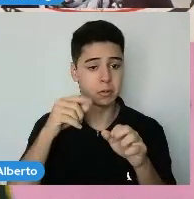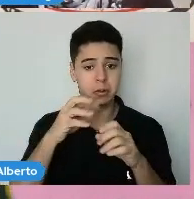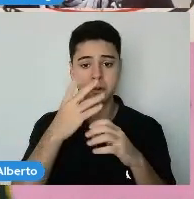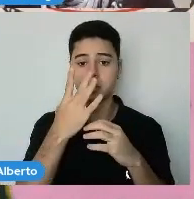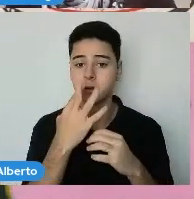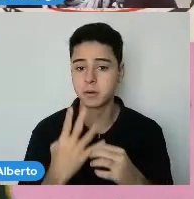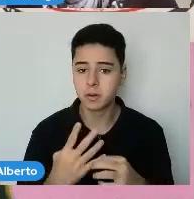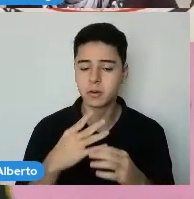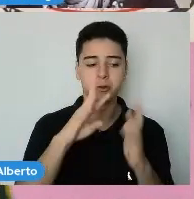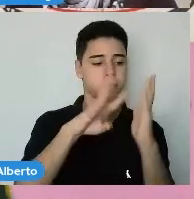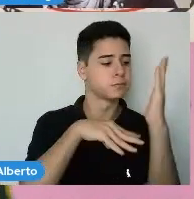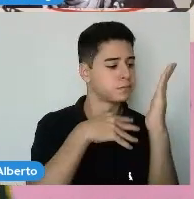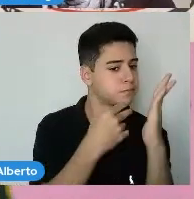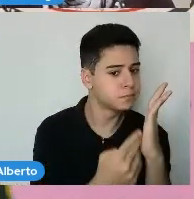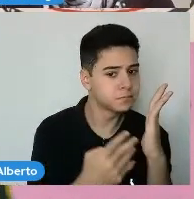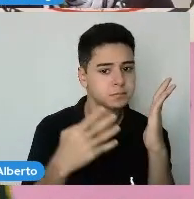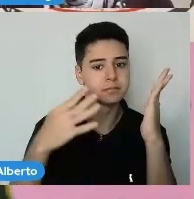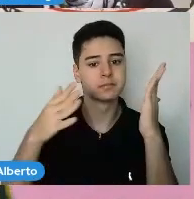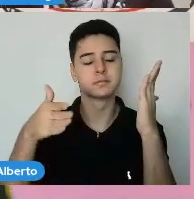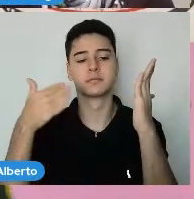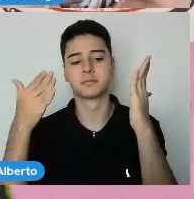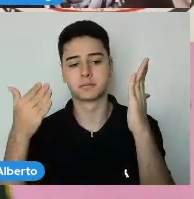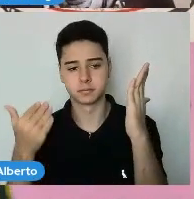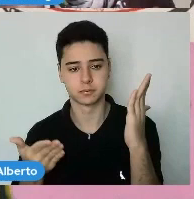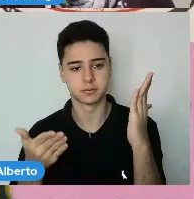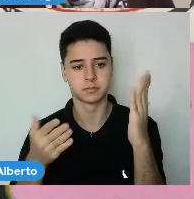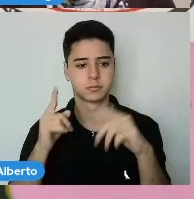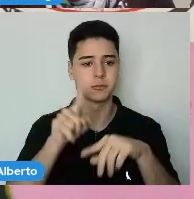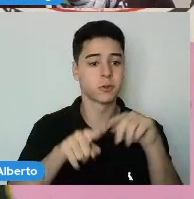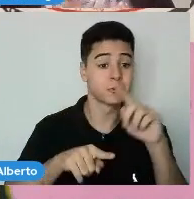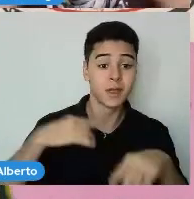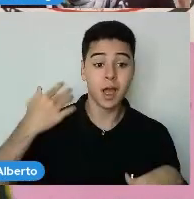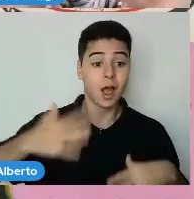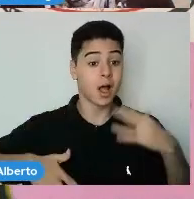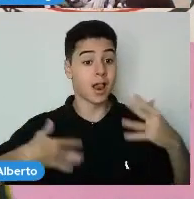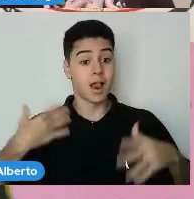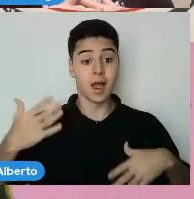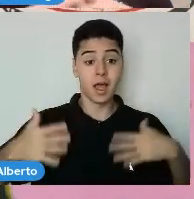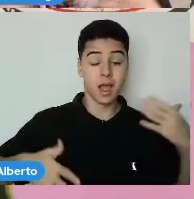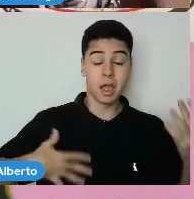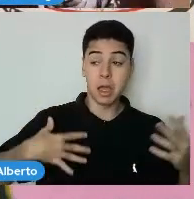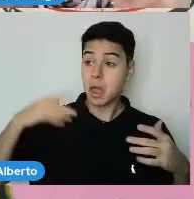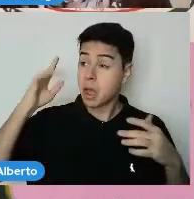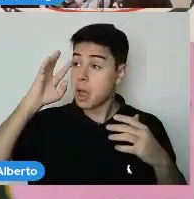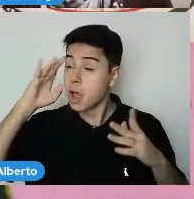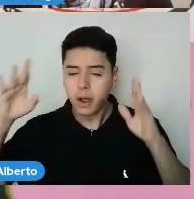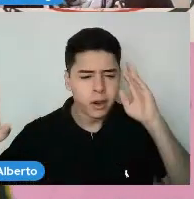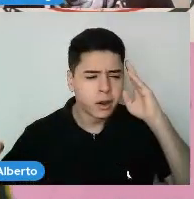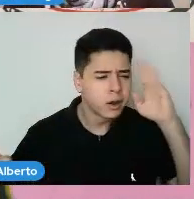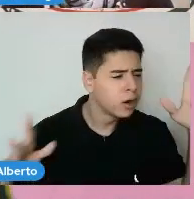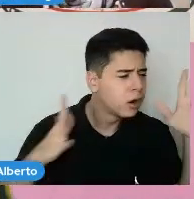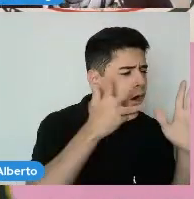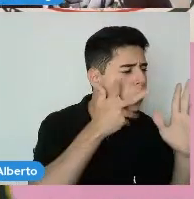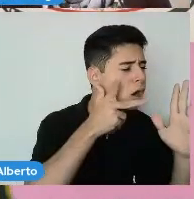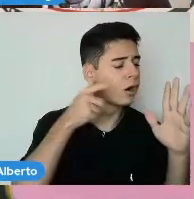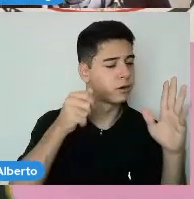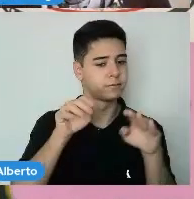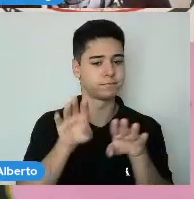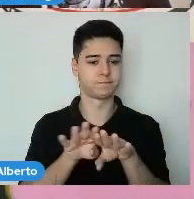na pintura, de objetos alegres, objetos lúdicos, objetos belos,